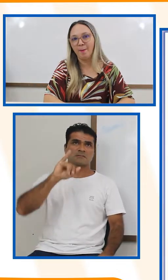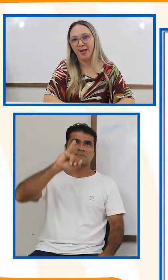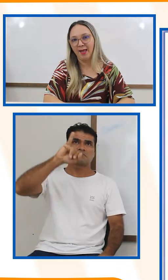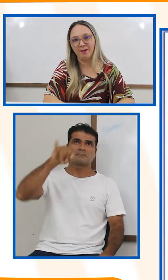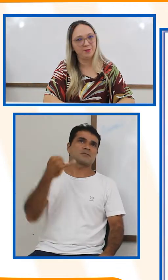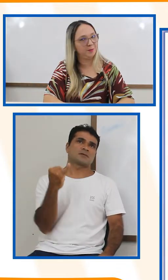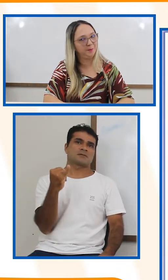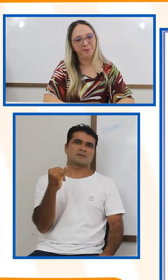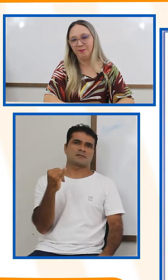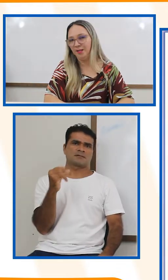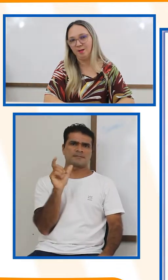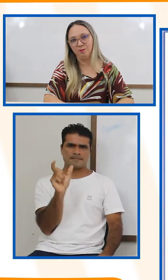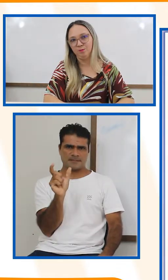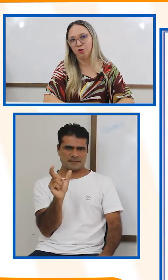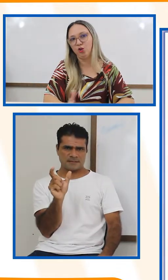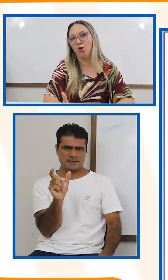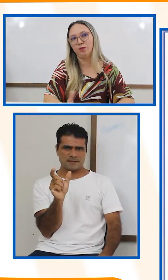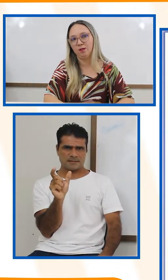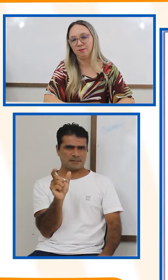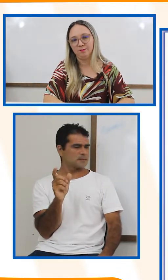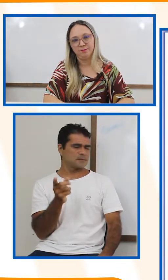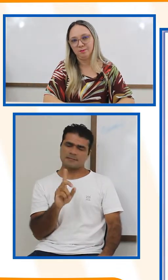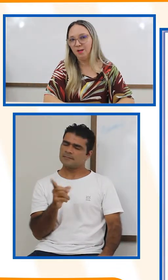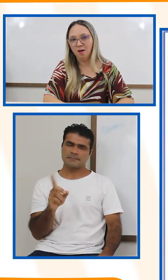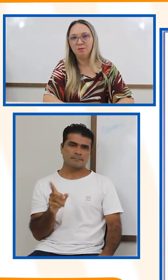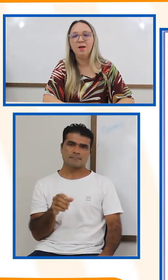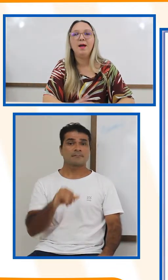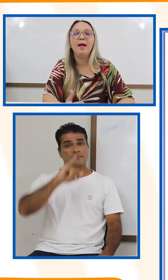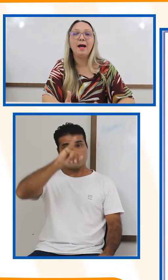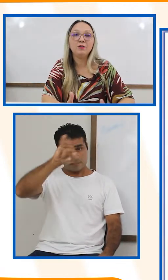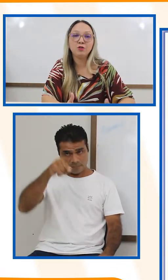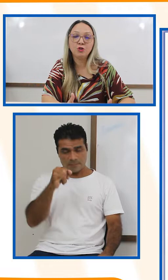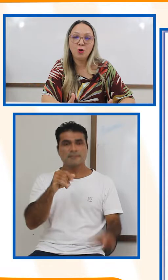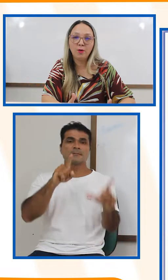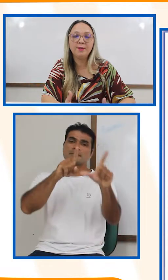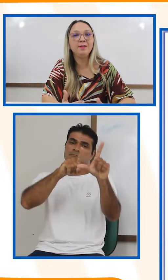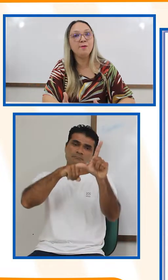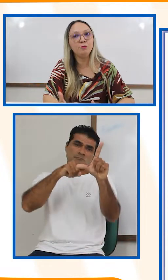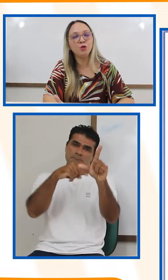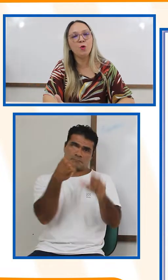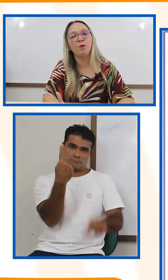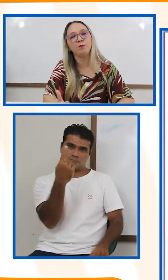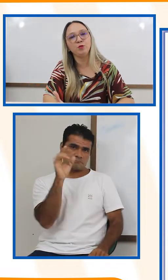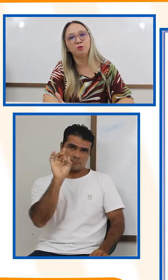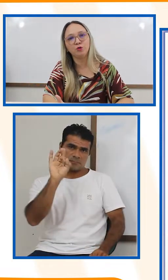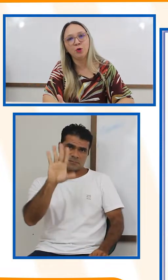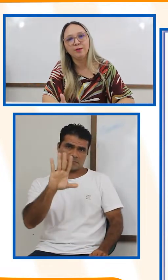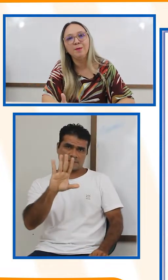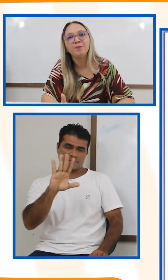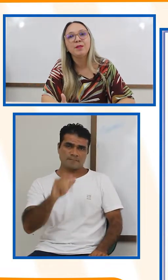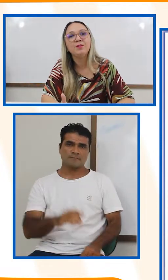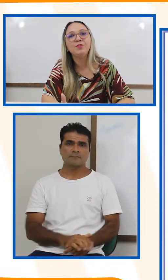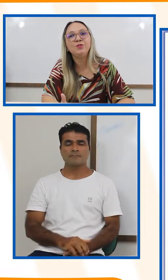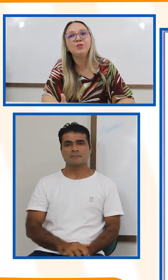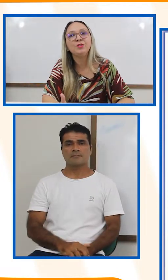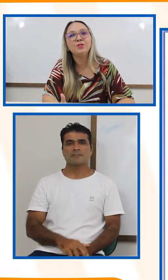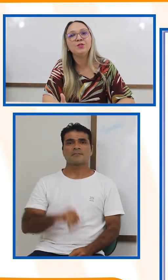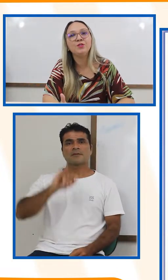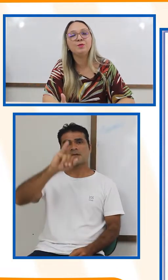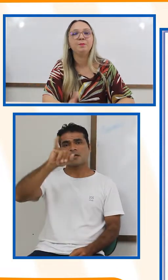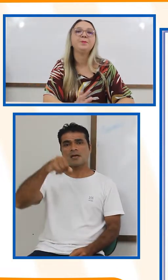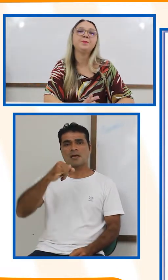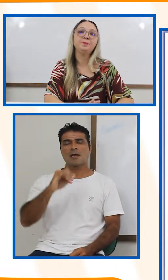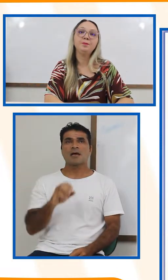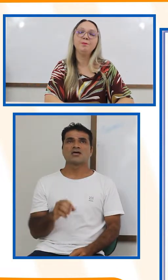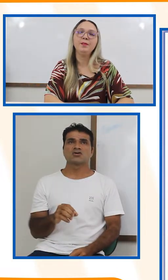dar... É uma palavra? Não. J. Não. J tem um som. Qual é o som do J? Z,